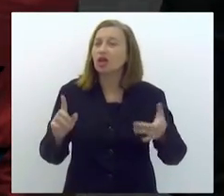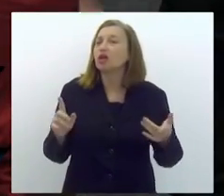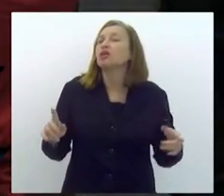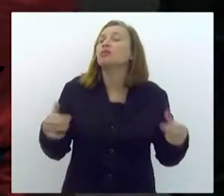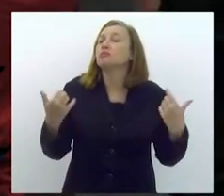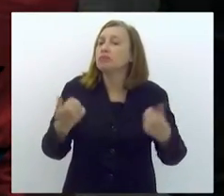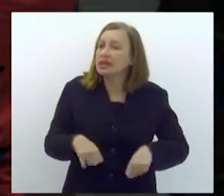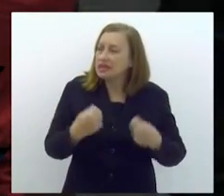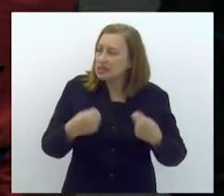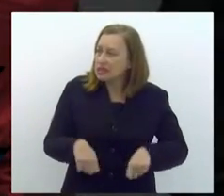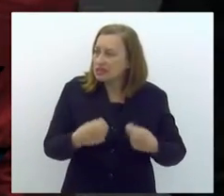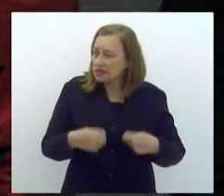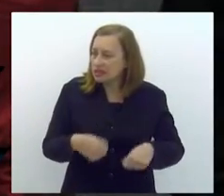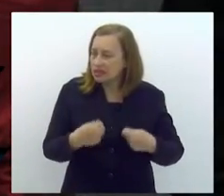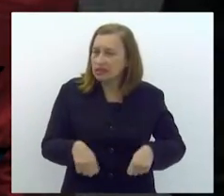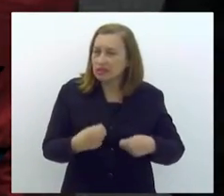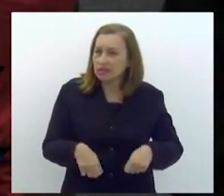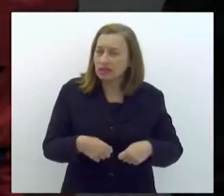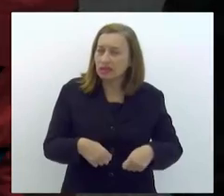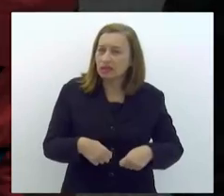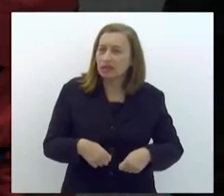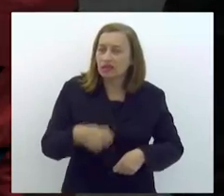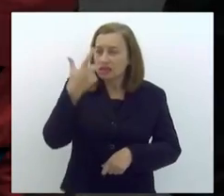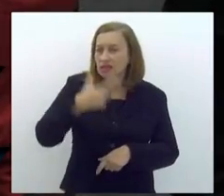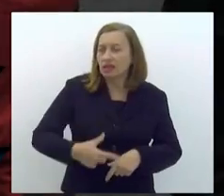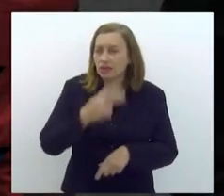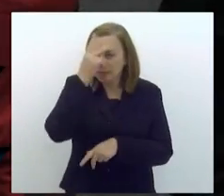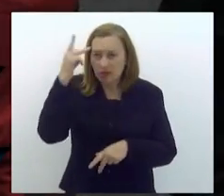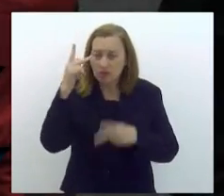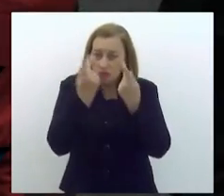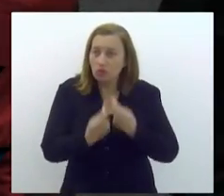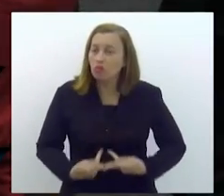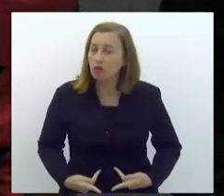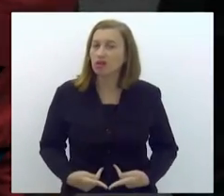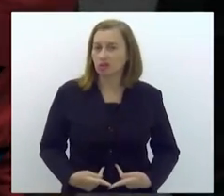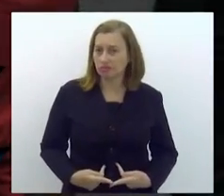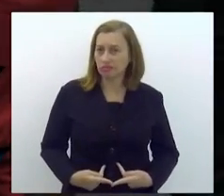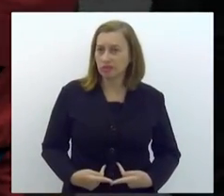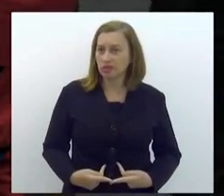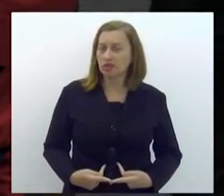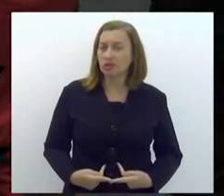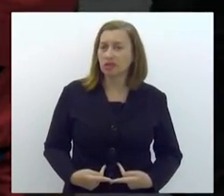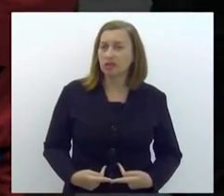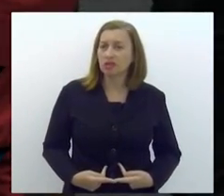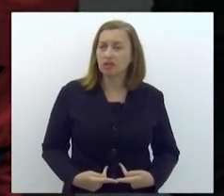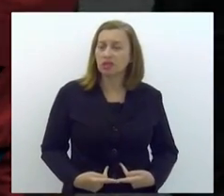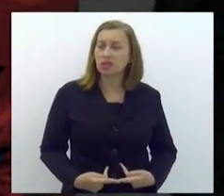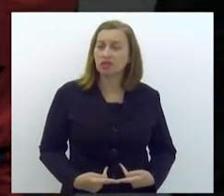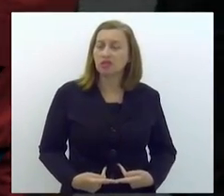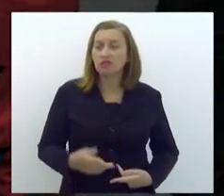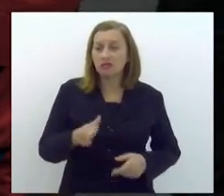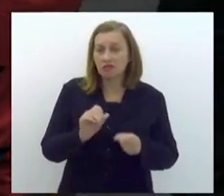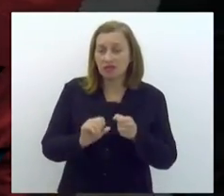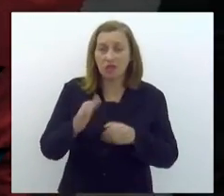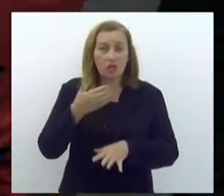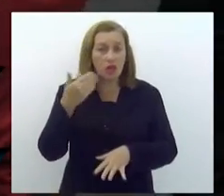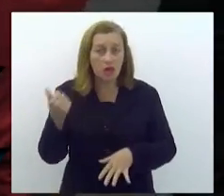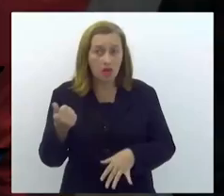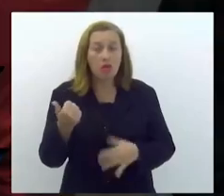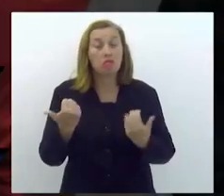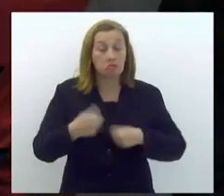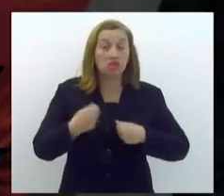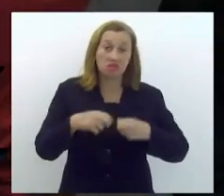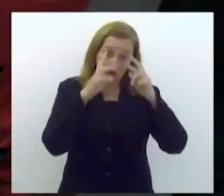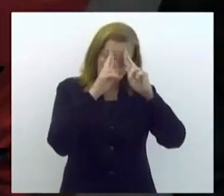precisa ser antes de tudo pessoas civilizadas e dar o exemplo e eu acho que a gente precisa é